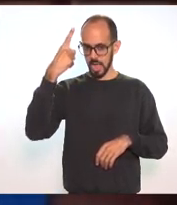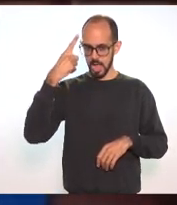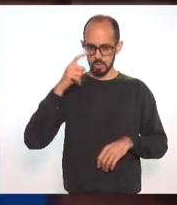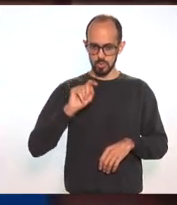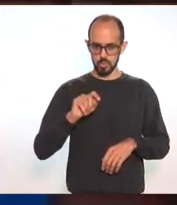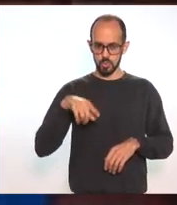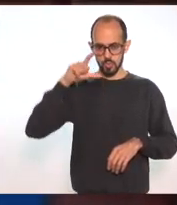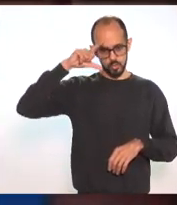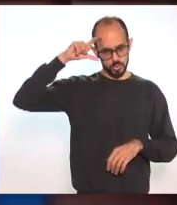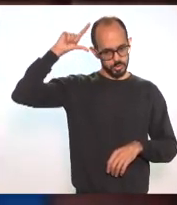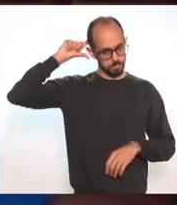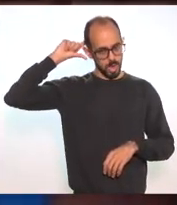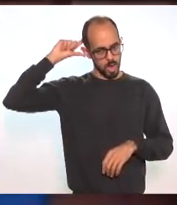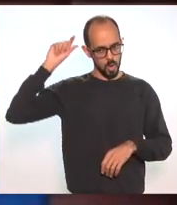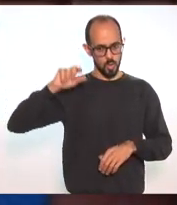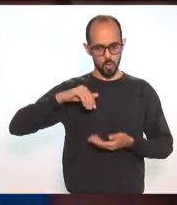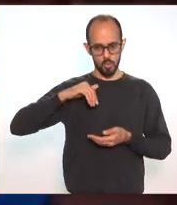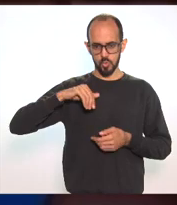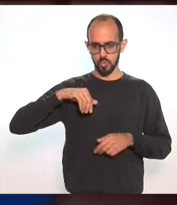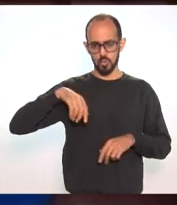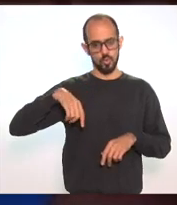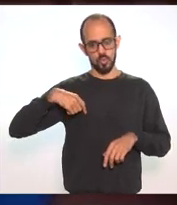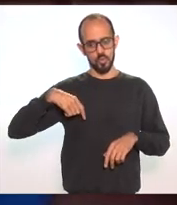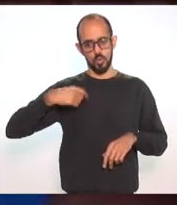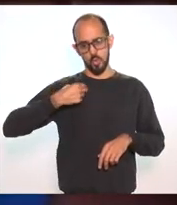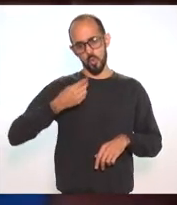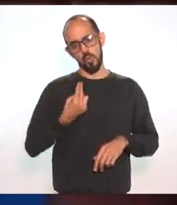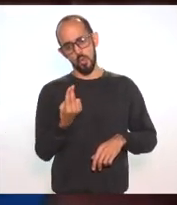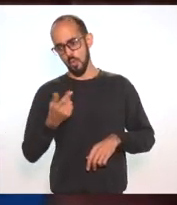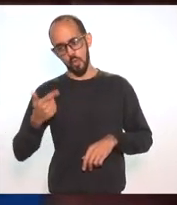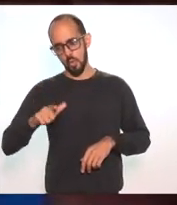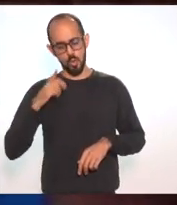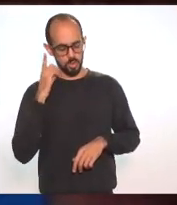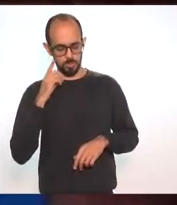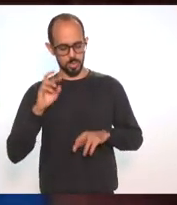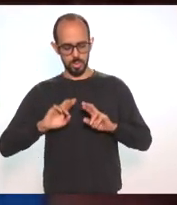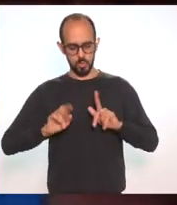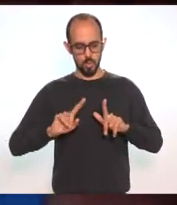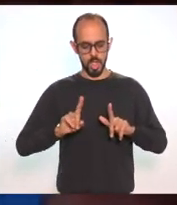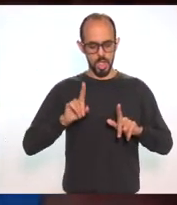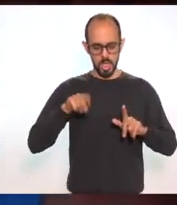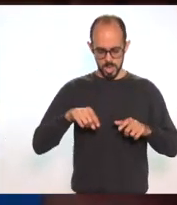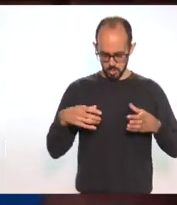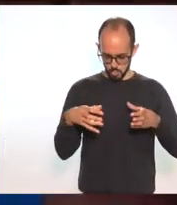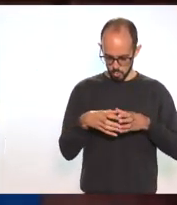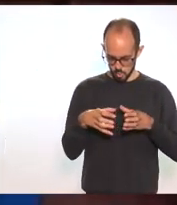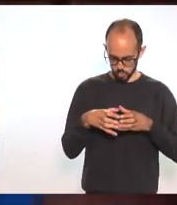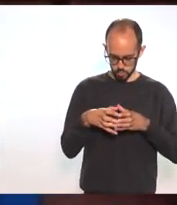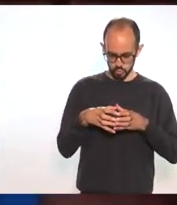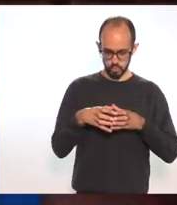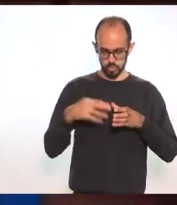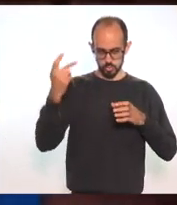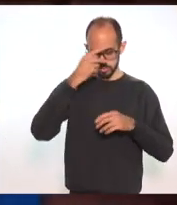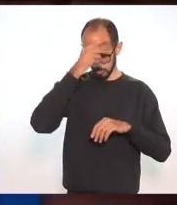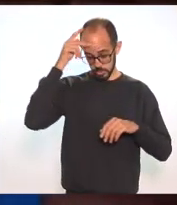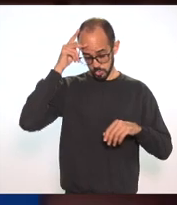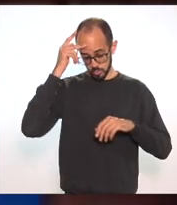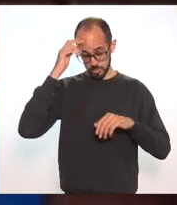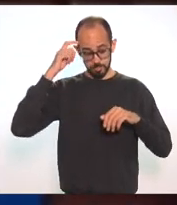meu gabinete, enfim, mas sai de um conjunto de mentes e